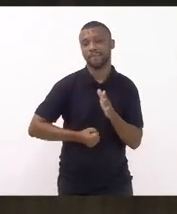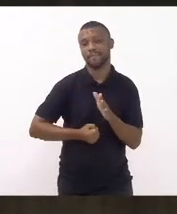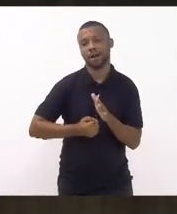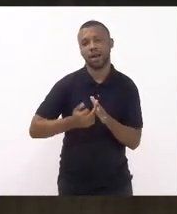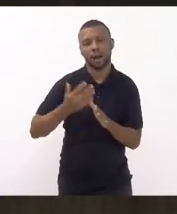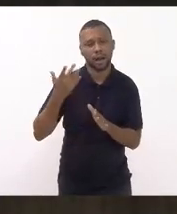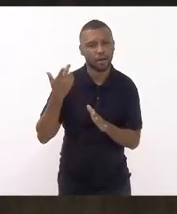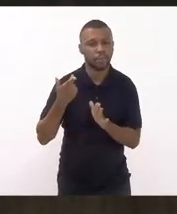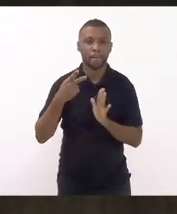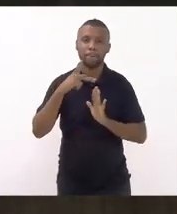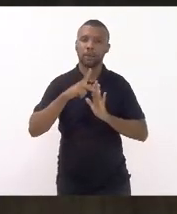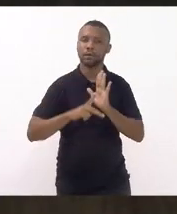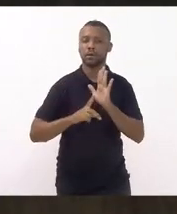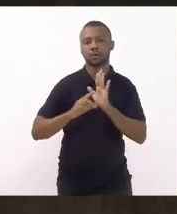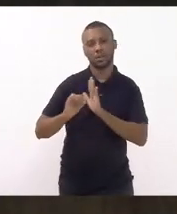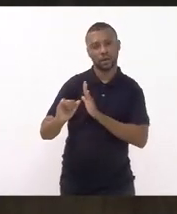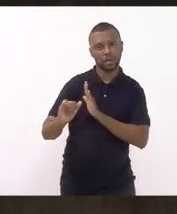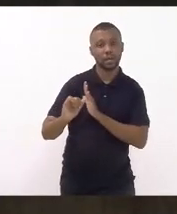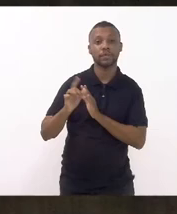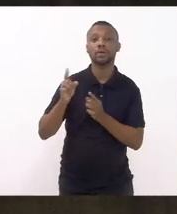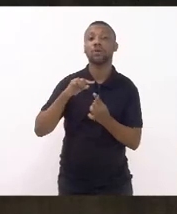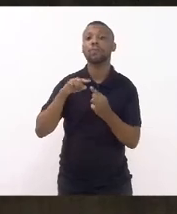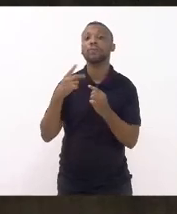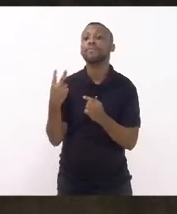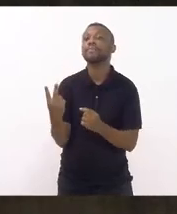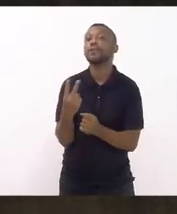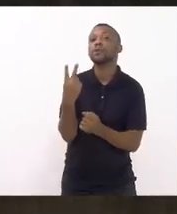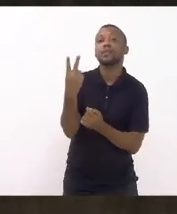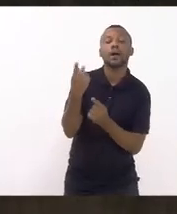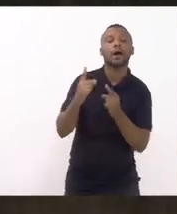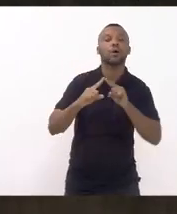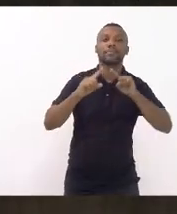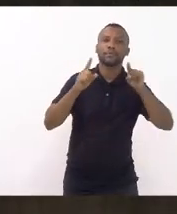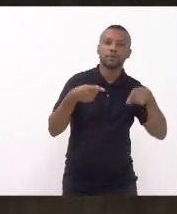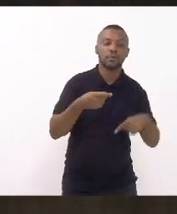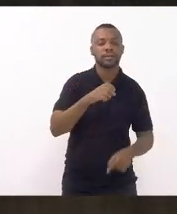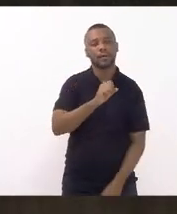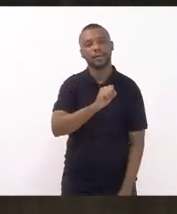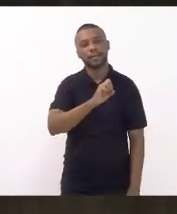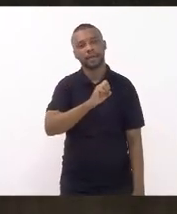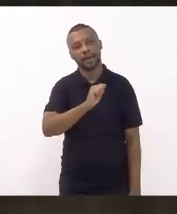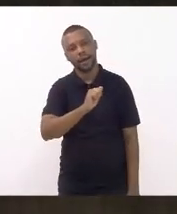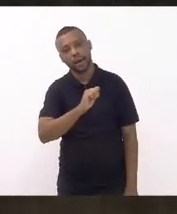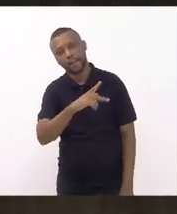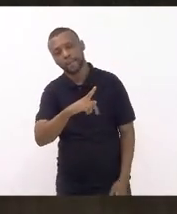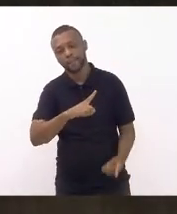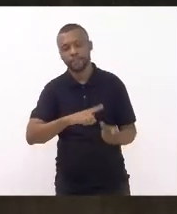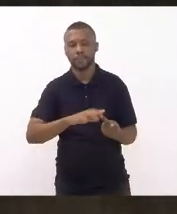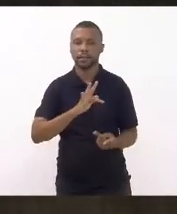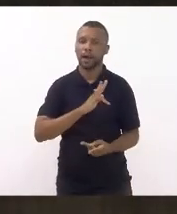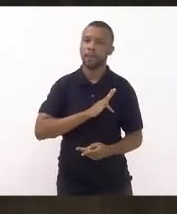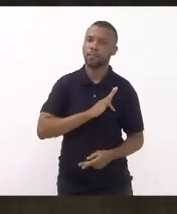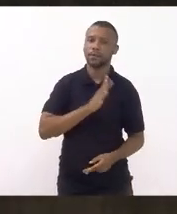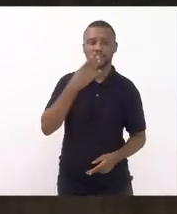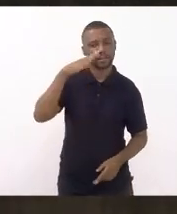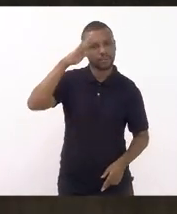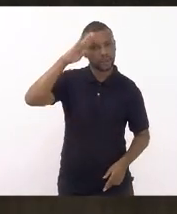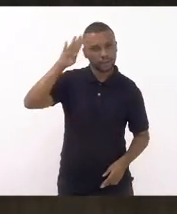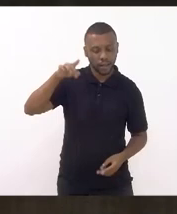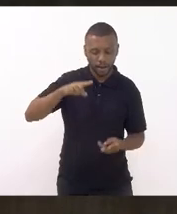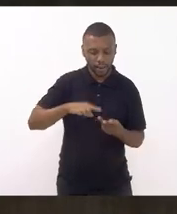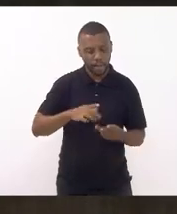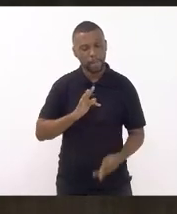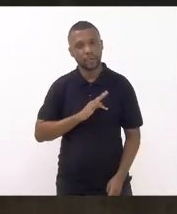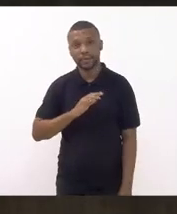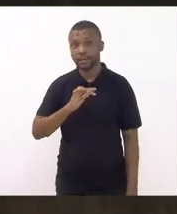inúmeros projetos de lei que valorizam os servidores, seja do SEAP, da Polícia Militar, da Polícia Civil, e na hora de